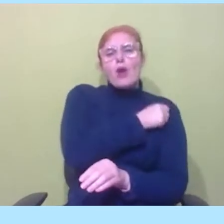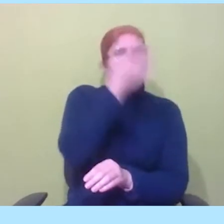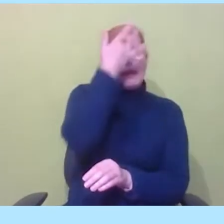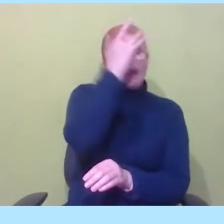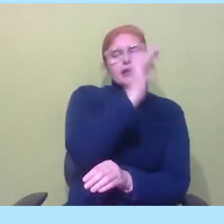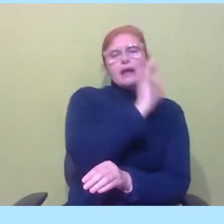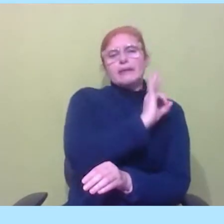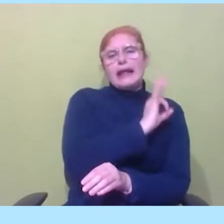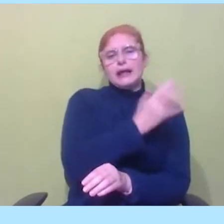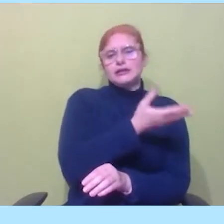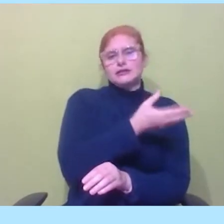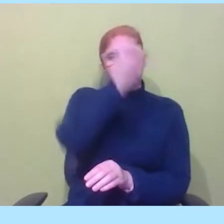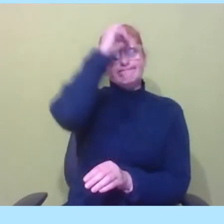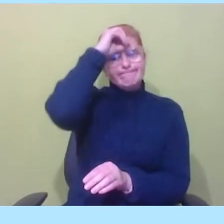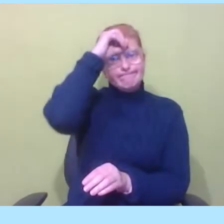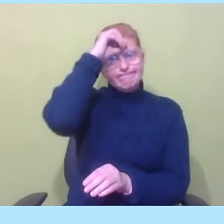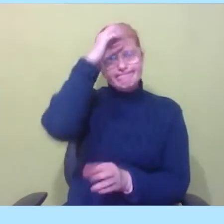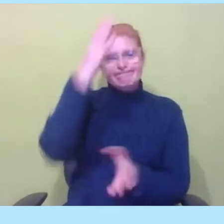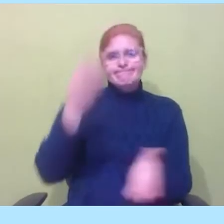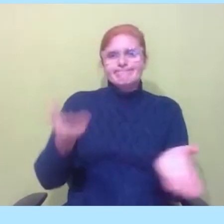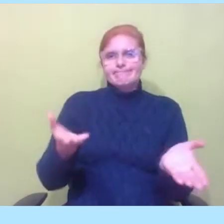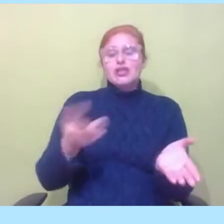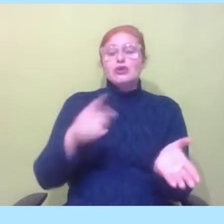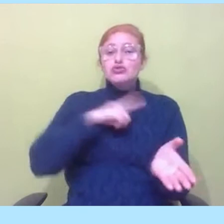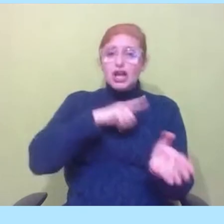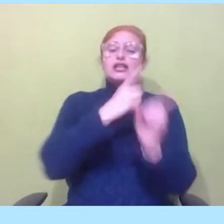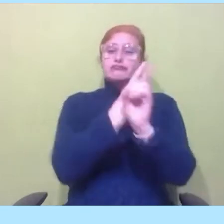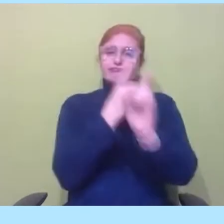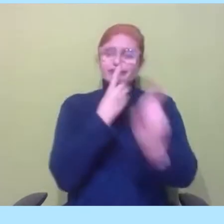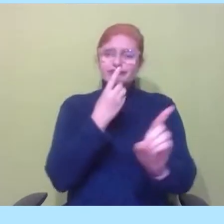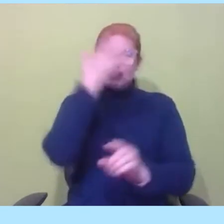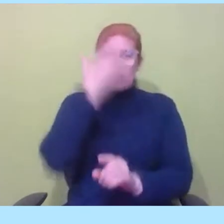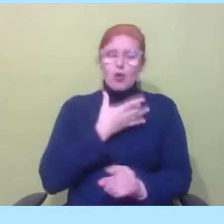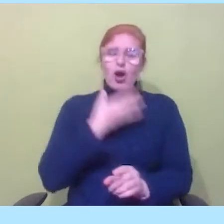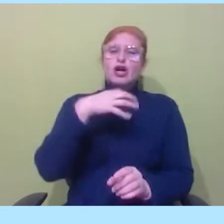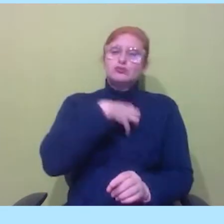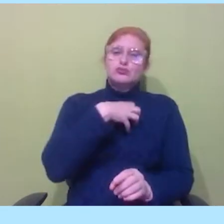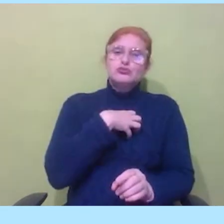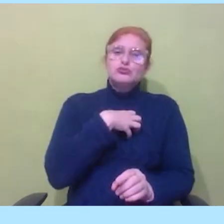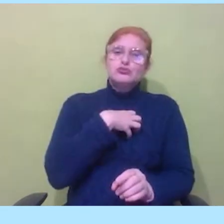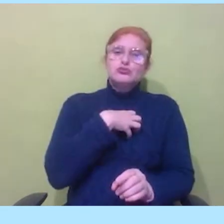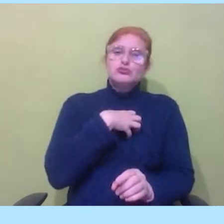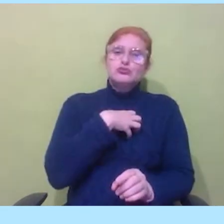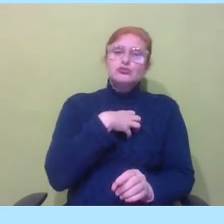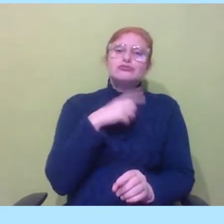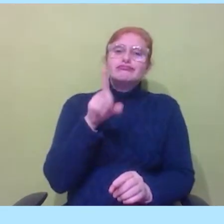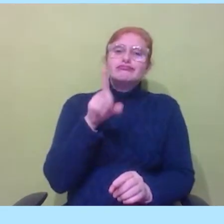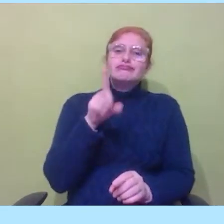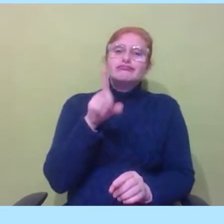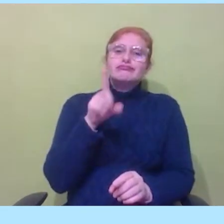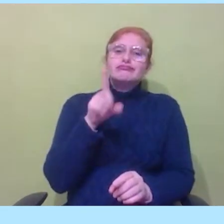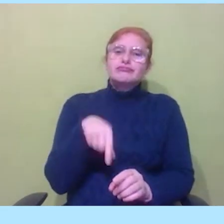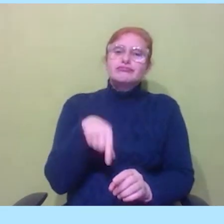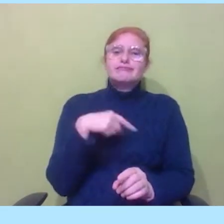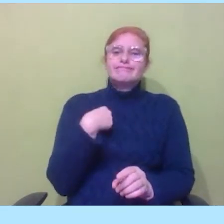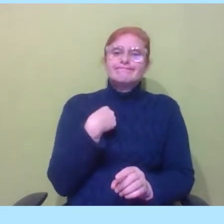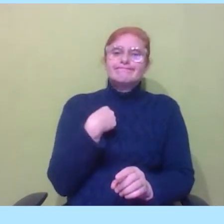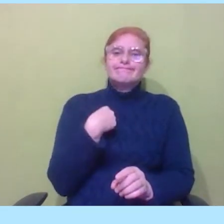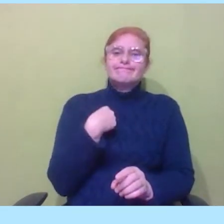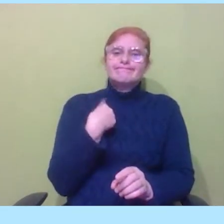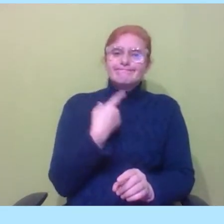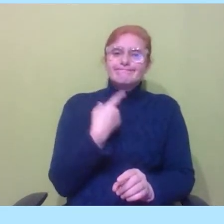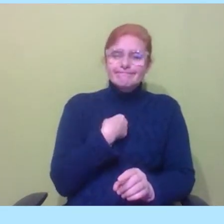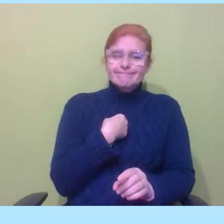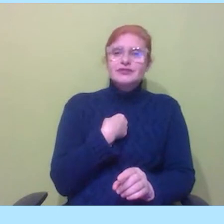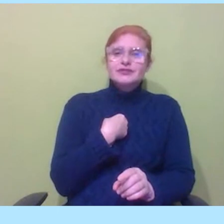é? Então, olha sempre com esse distanciamento. Então, eu acho que uma maneira é a gente passar informações, né? Olha o